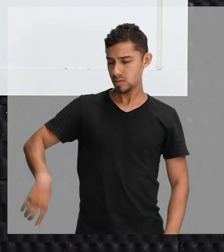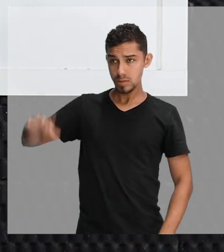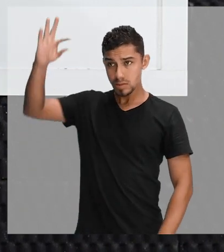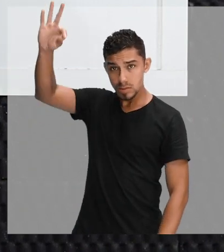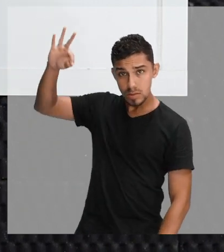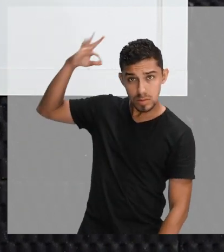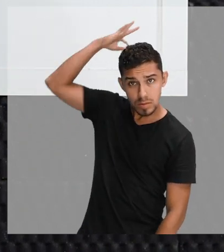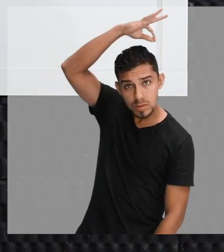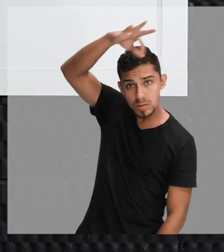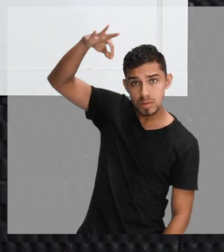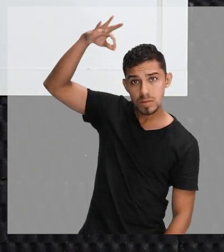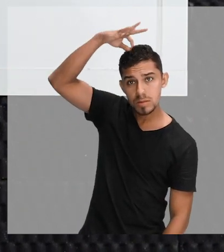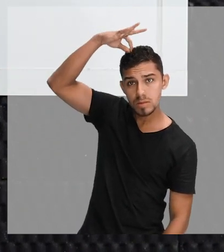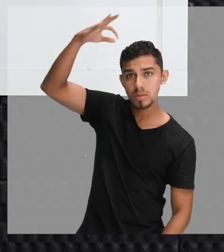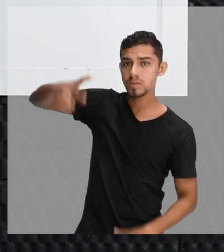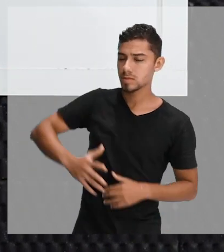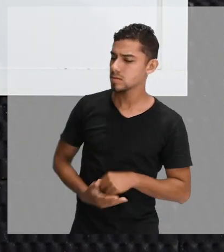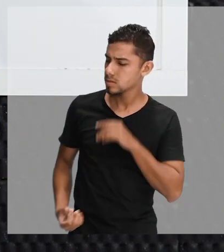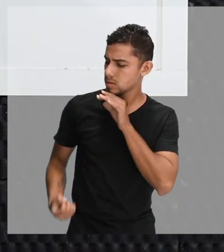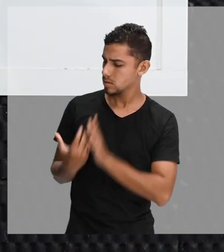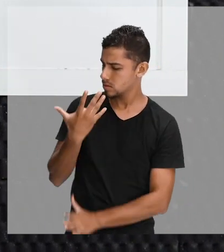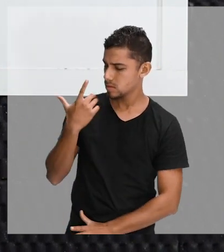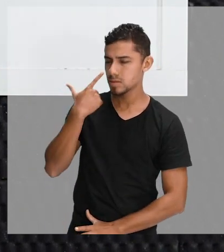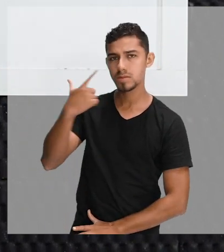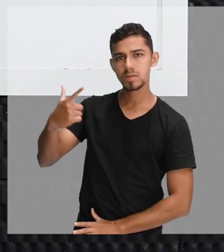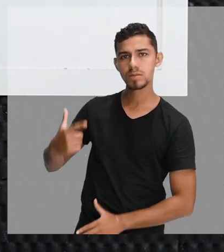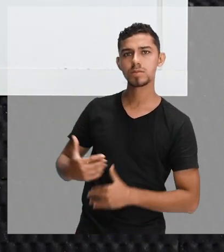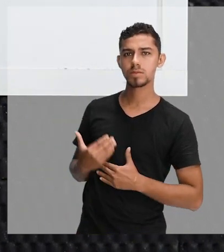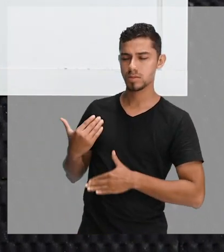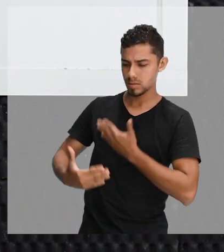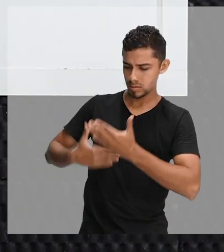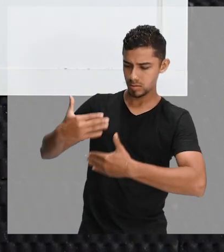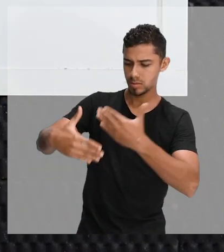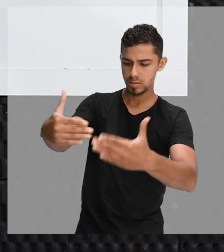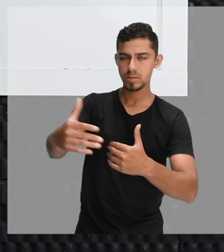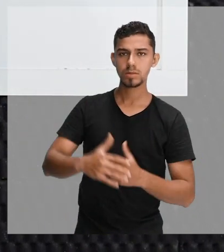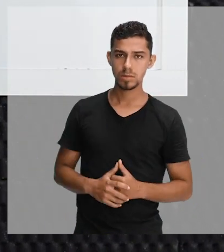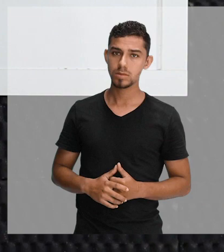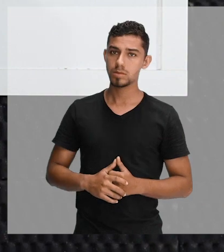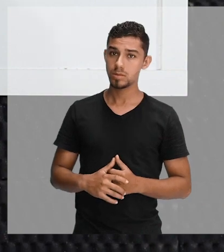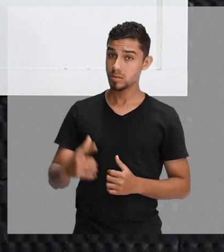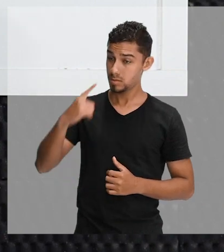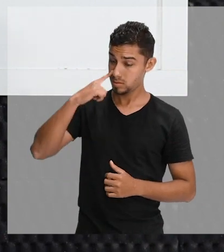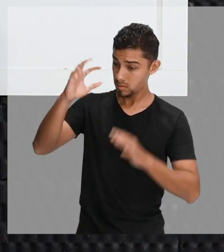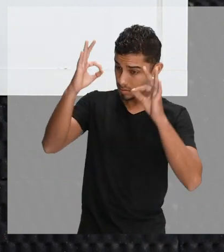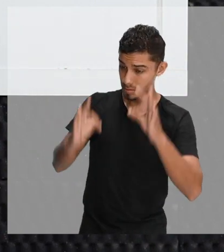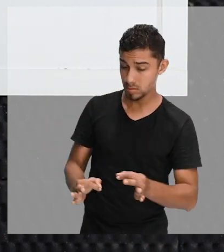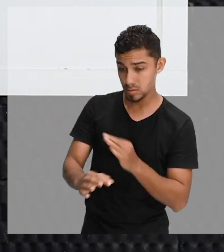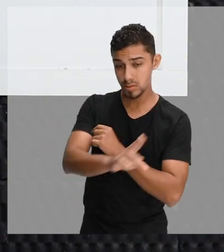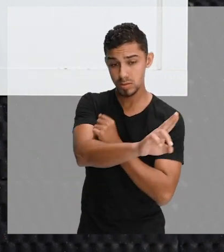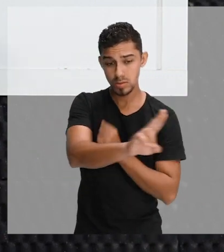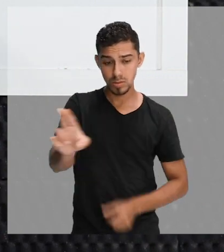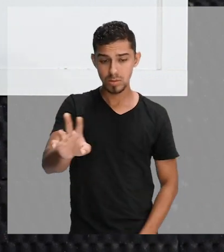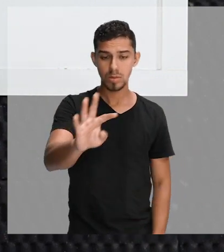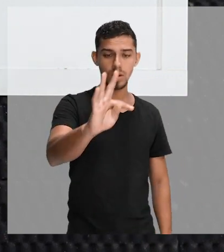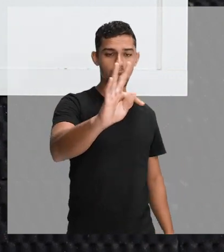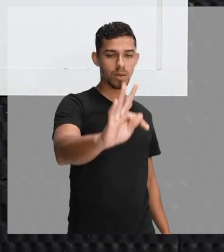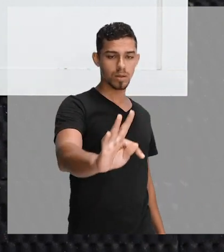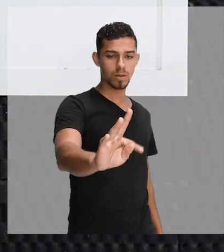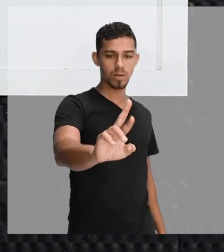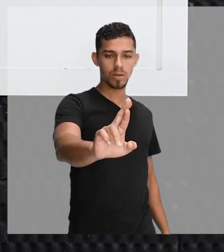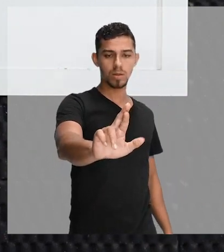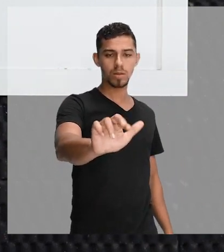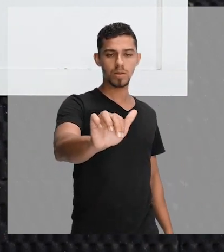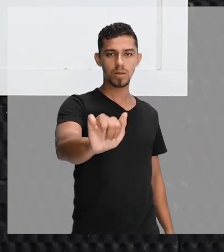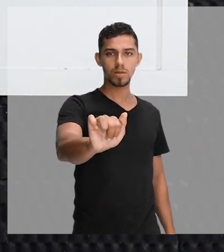aí nasce aquela expressão transcendente, certo? Então veja só, o conhecimento,